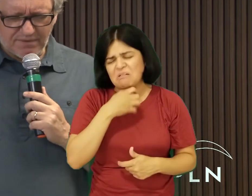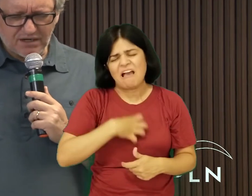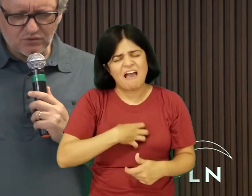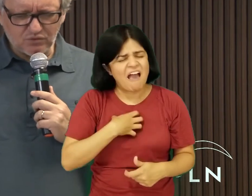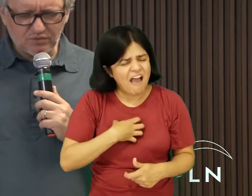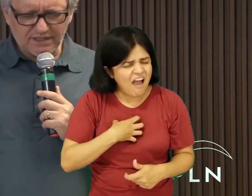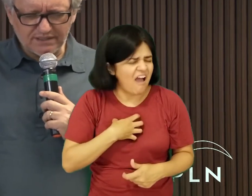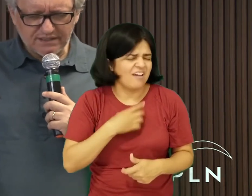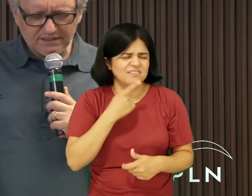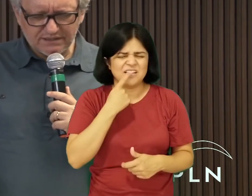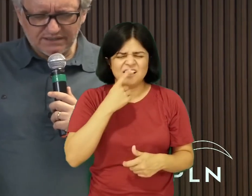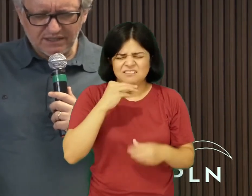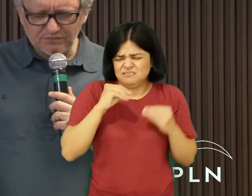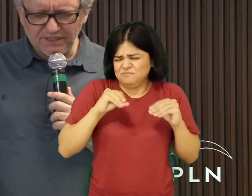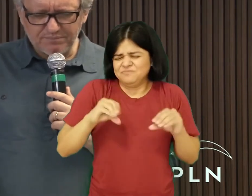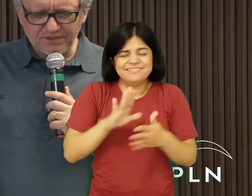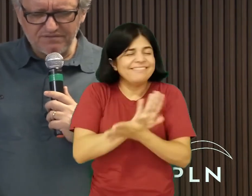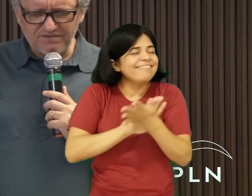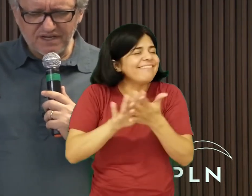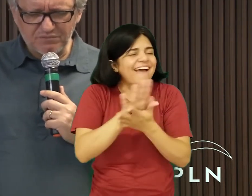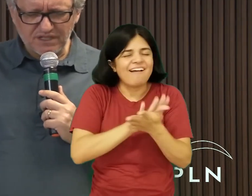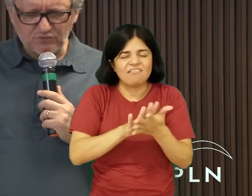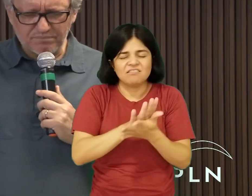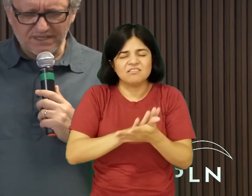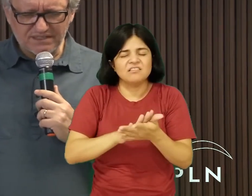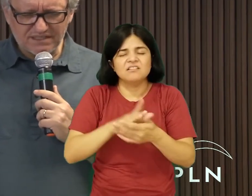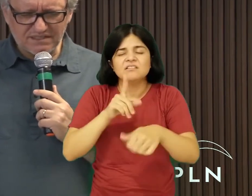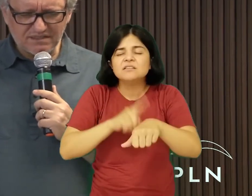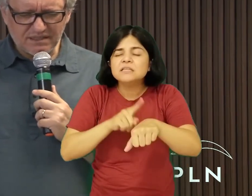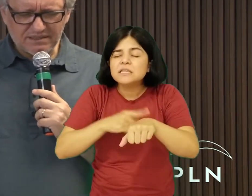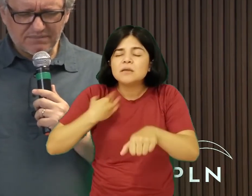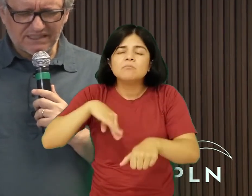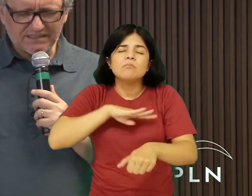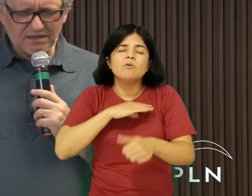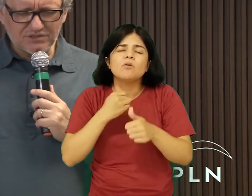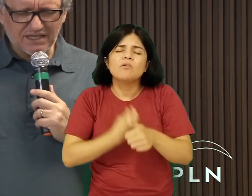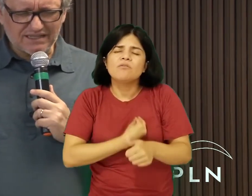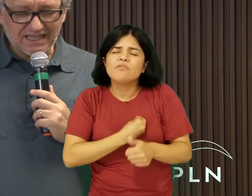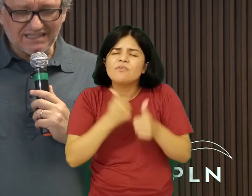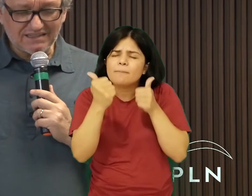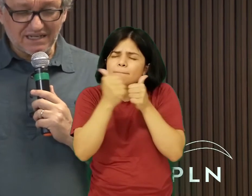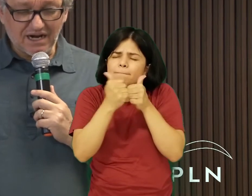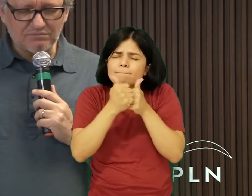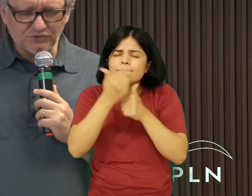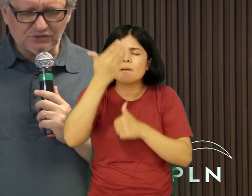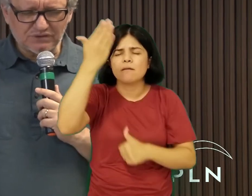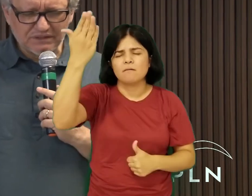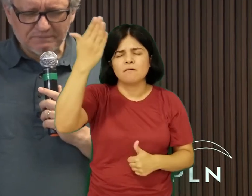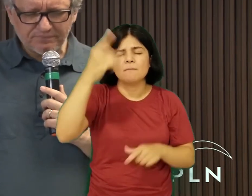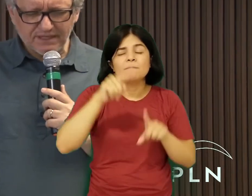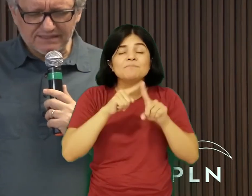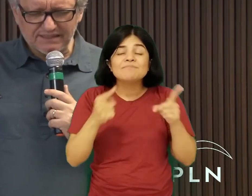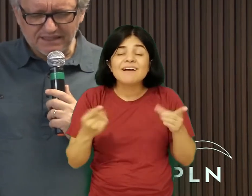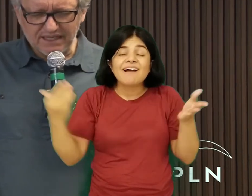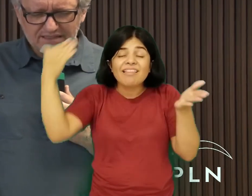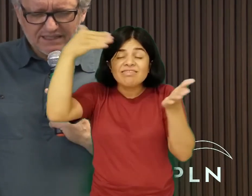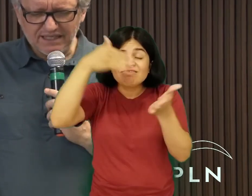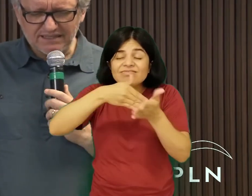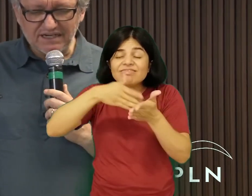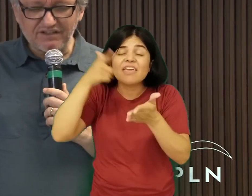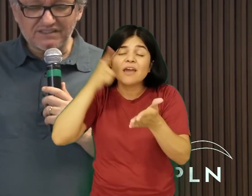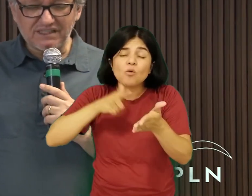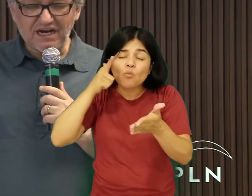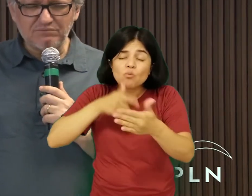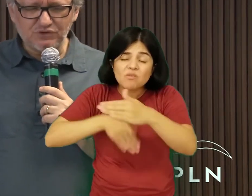haverá amargura. Será um tempo em que viveremos na Tua presença, mas até adentrarmos essa terra,